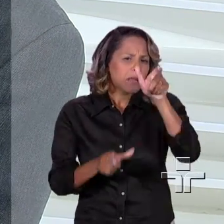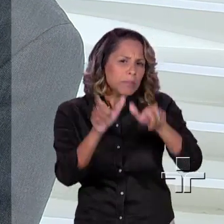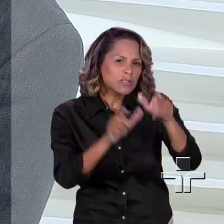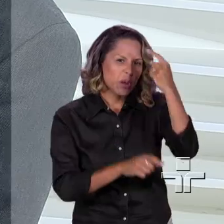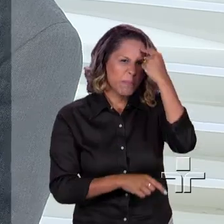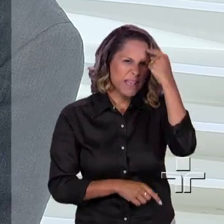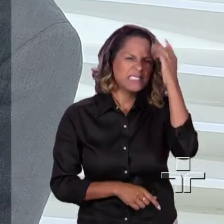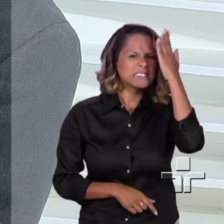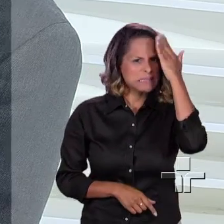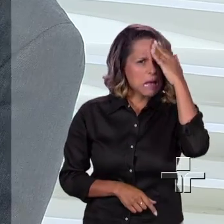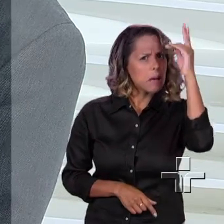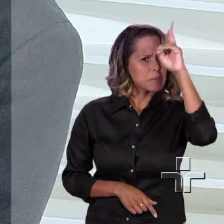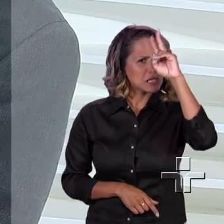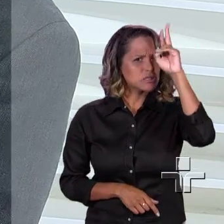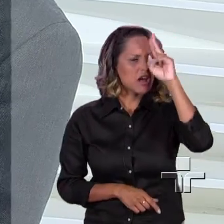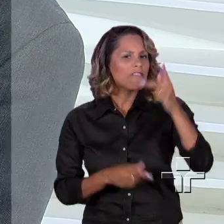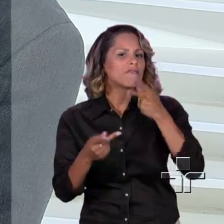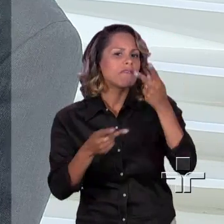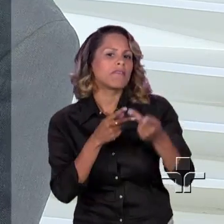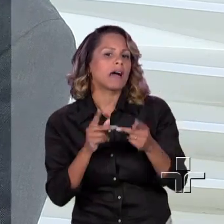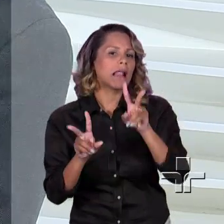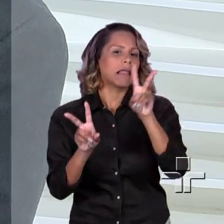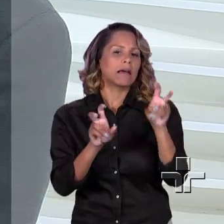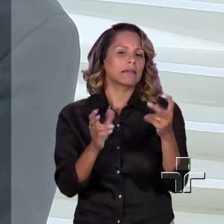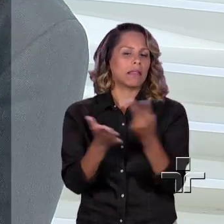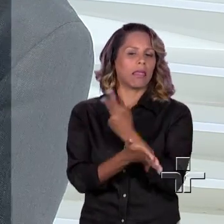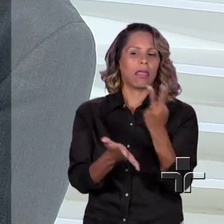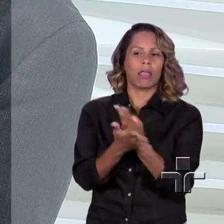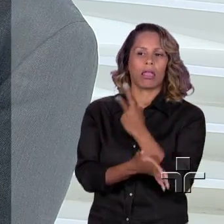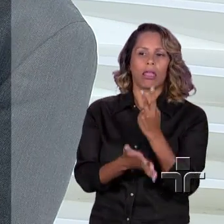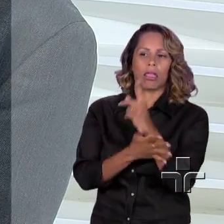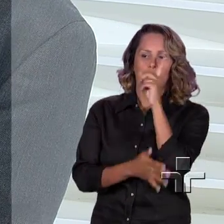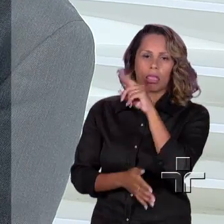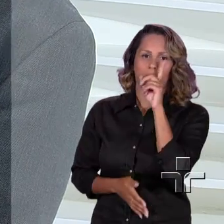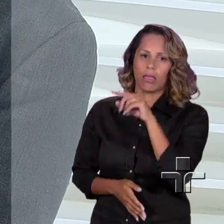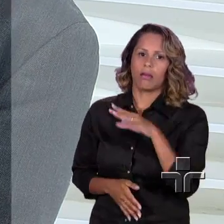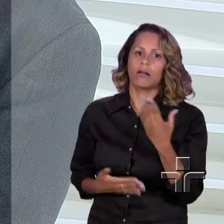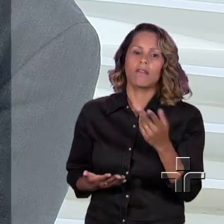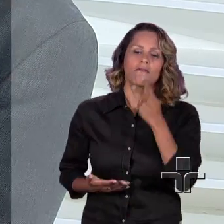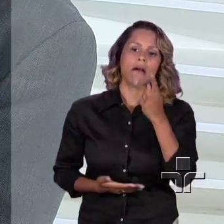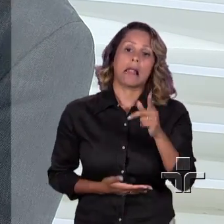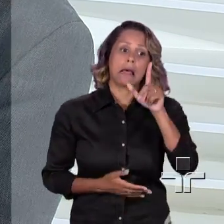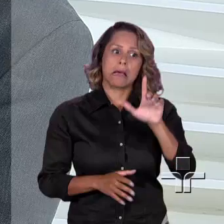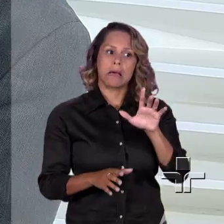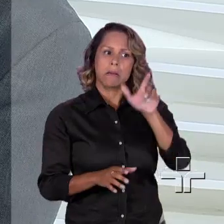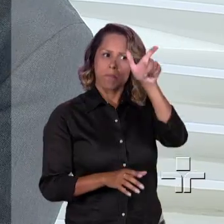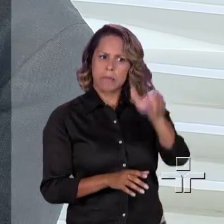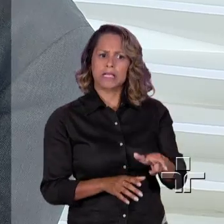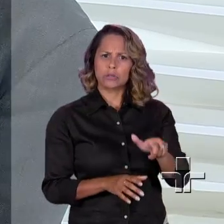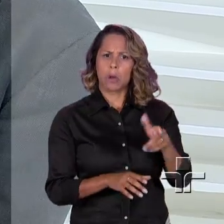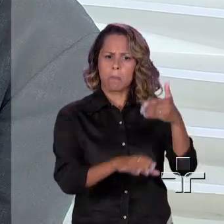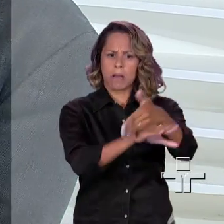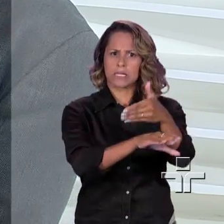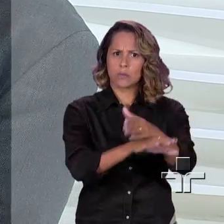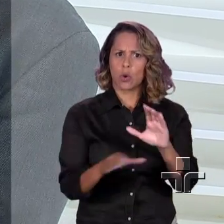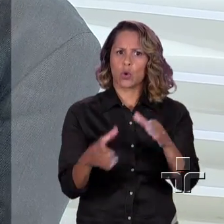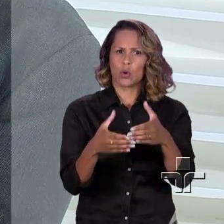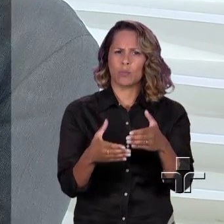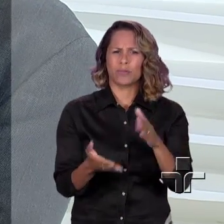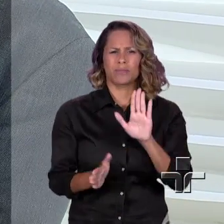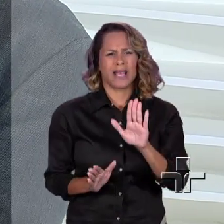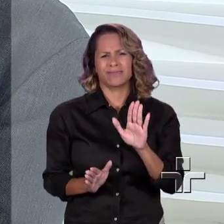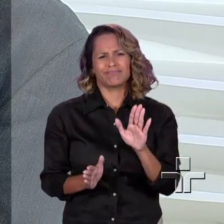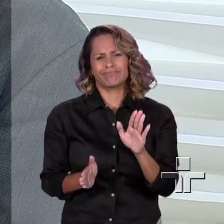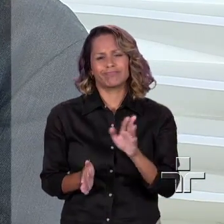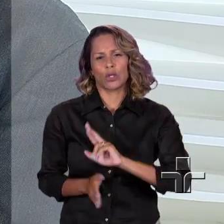e eles citam coisas erradas, confundem pessoas, organizações, alegam que pessoas estão em organizações onde eles não participaram. Ele